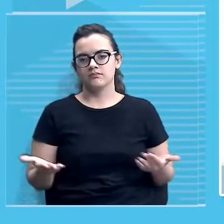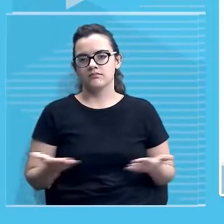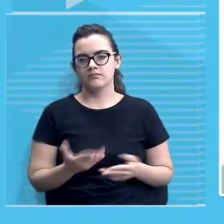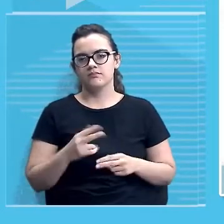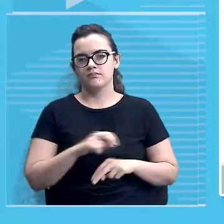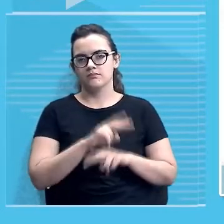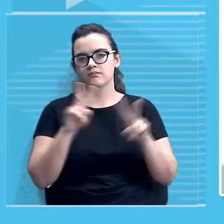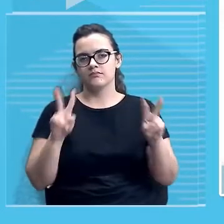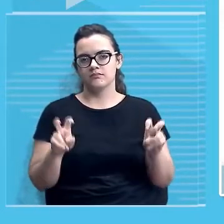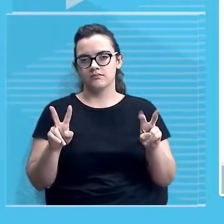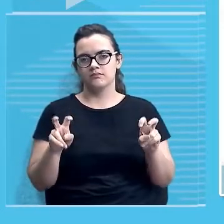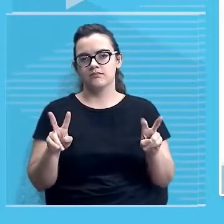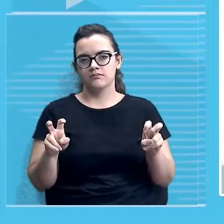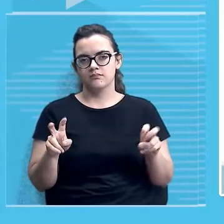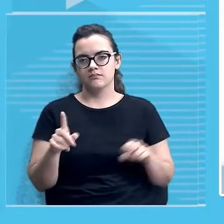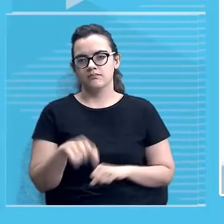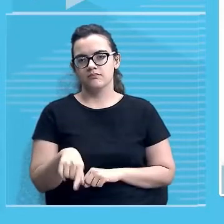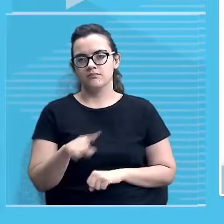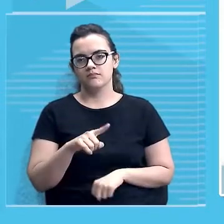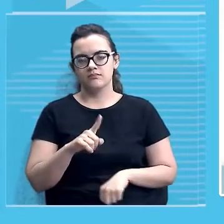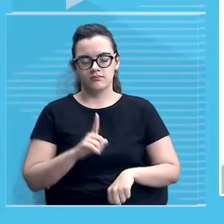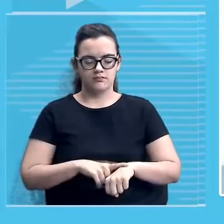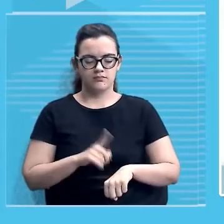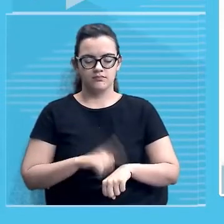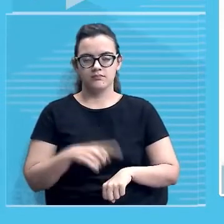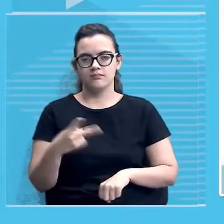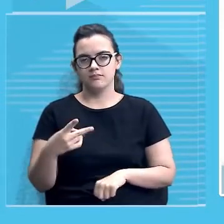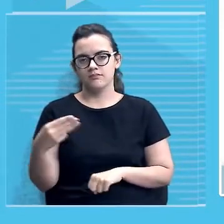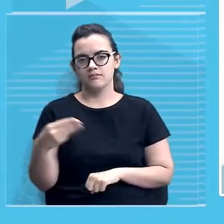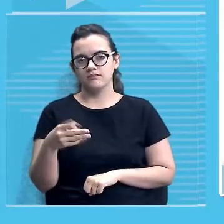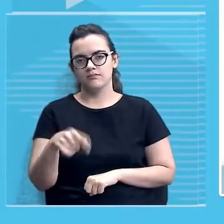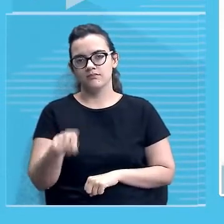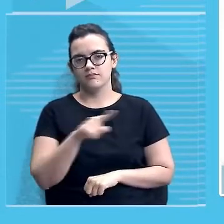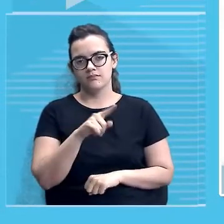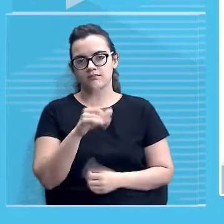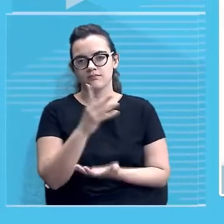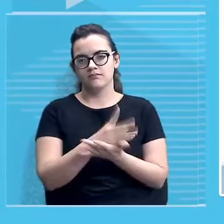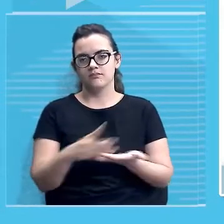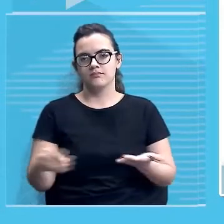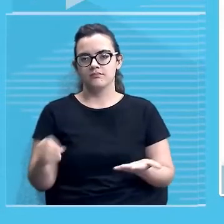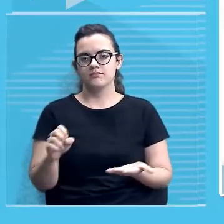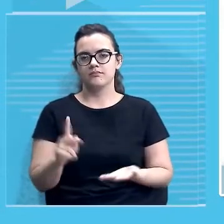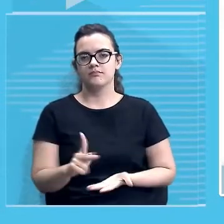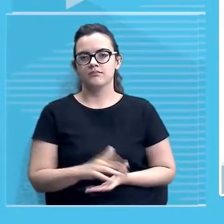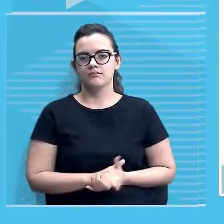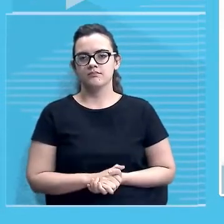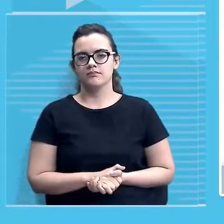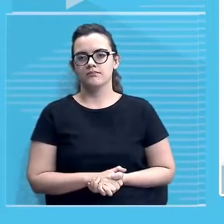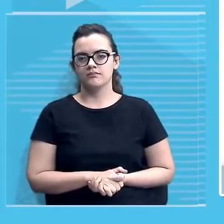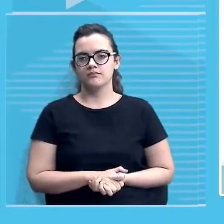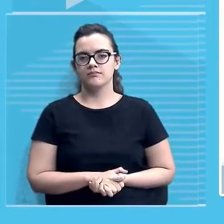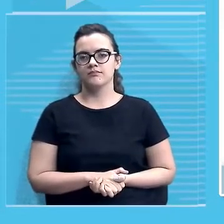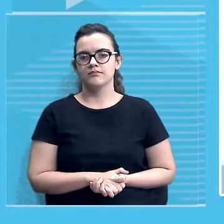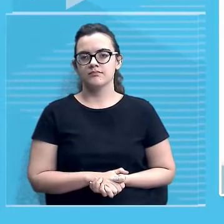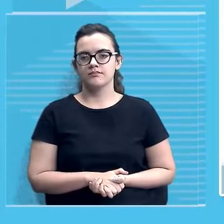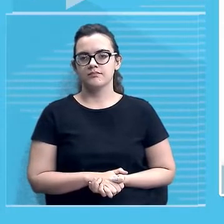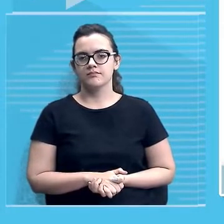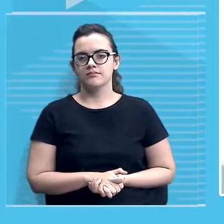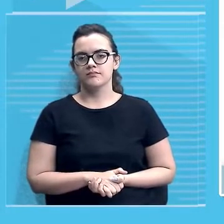assunto de calor latente, eu vou dar o tempinho também de 2 minutos para vocês, e aí a gente volta já já com outro tópico, tá